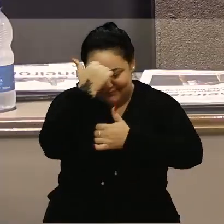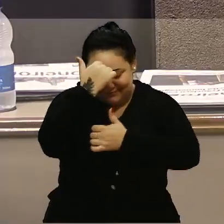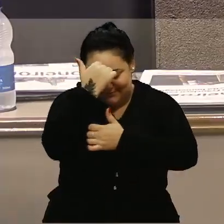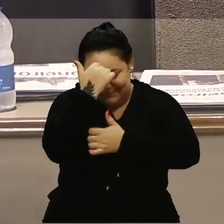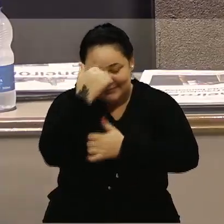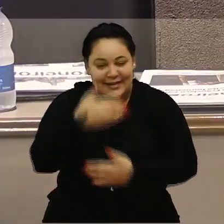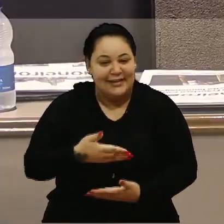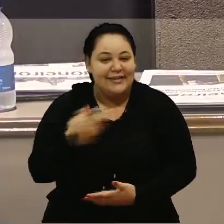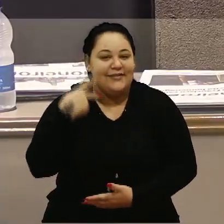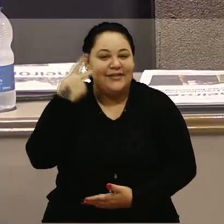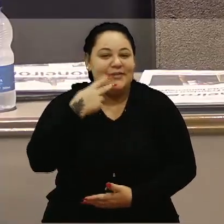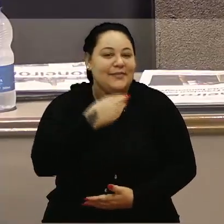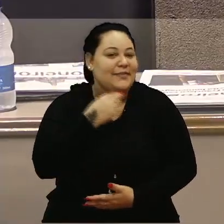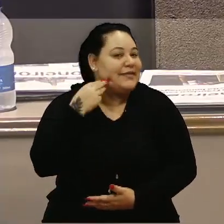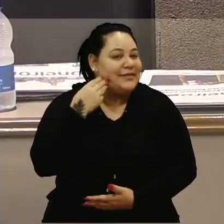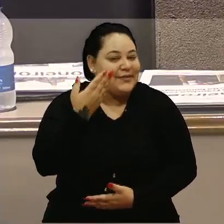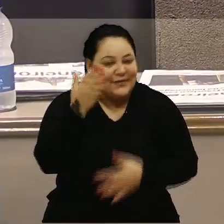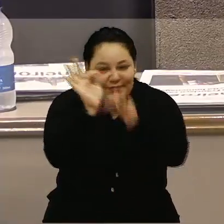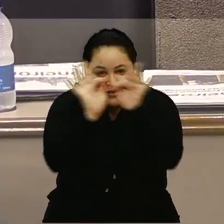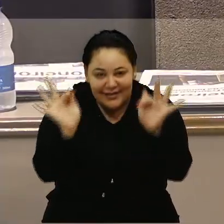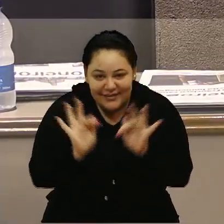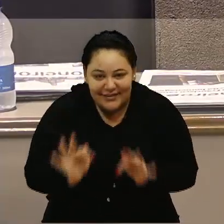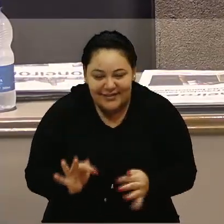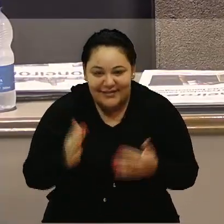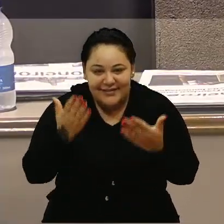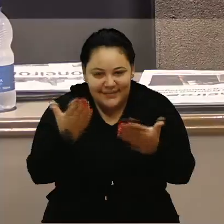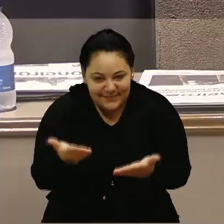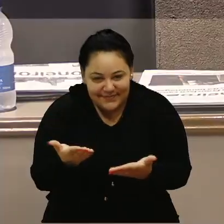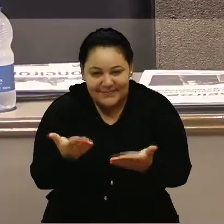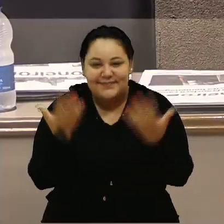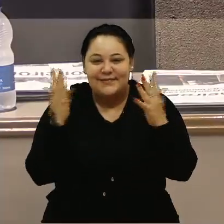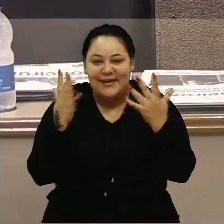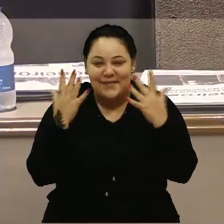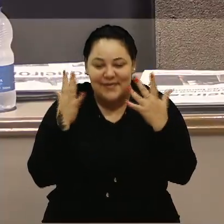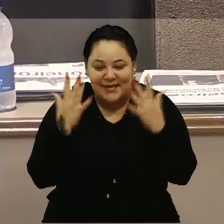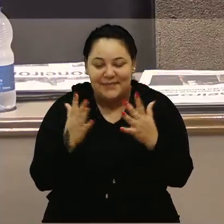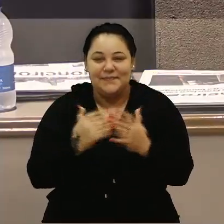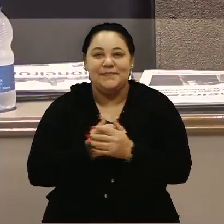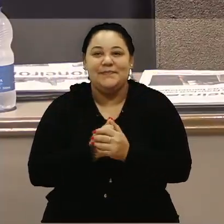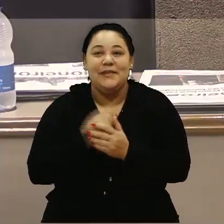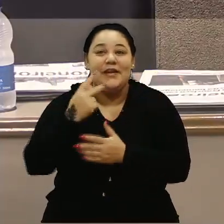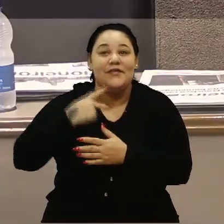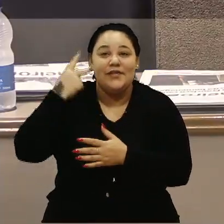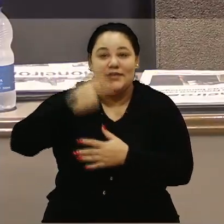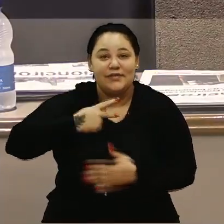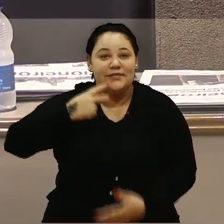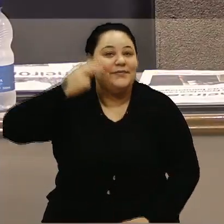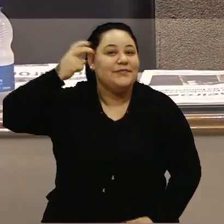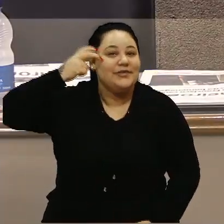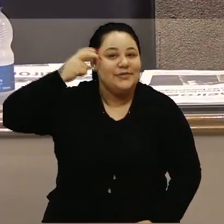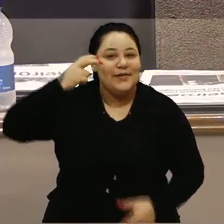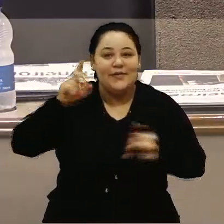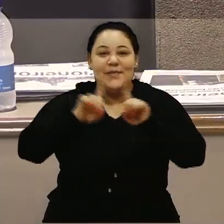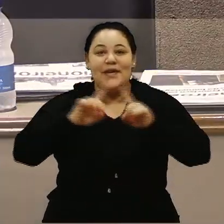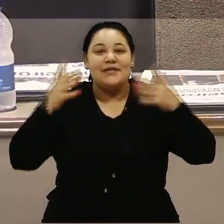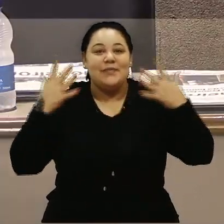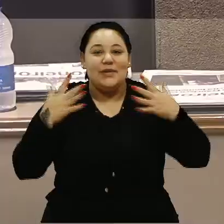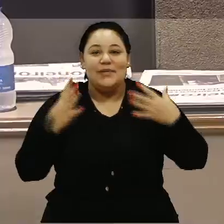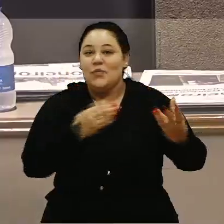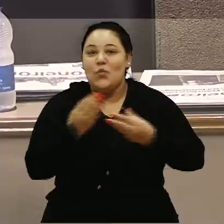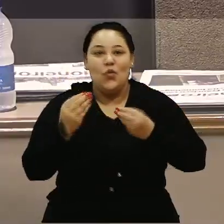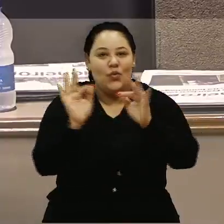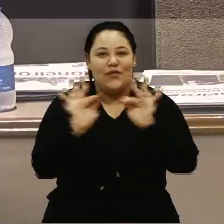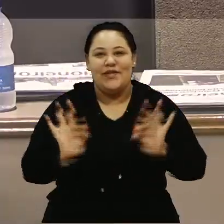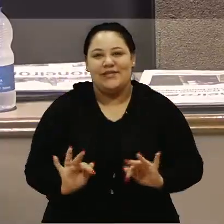Marisol Santos, né, felicidades, Marisol, vereadora Marisol, ao vereador Fantinel, também meus parabéns, muitas